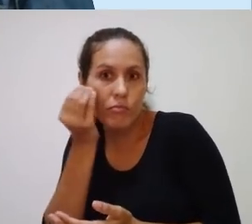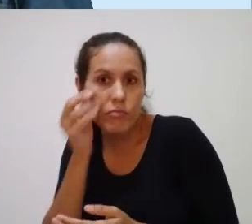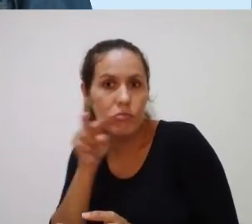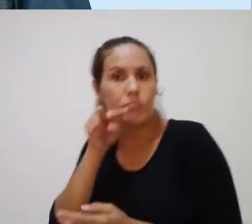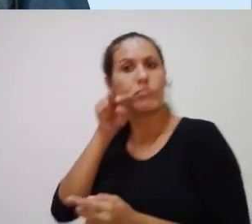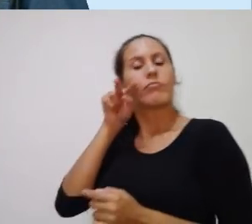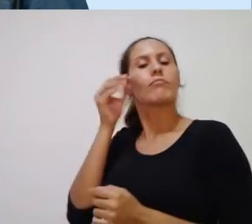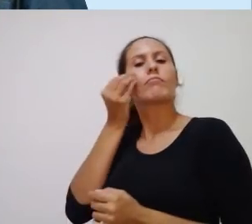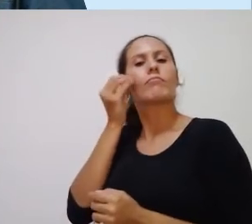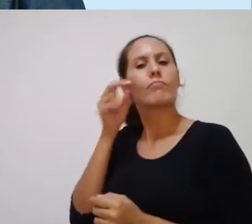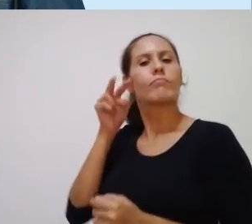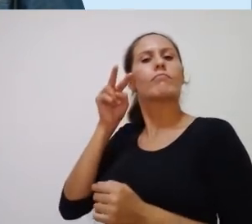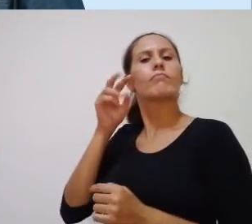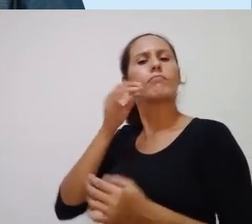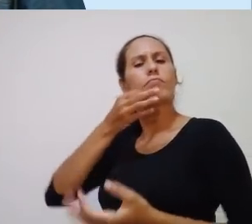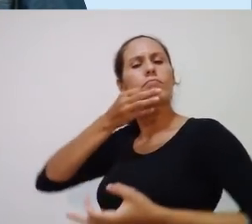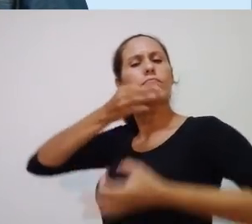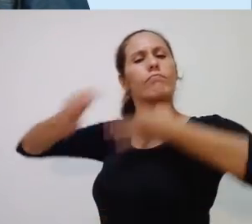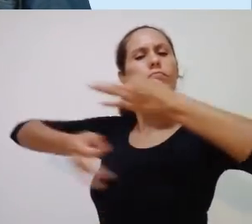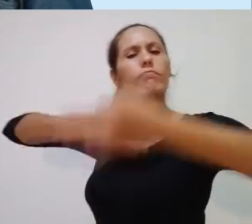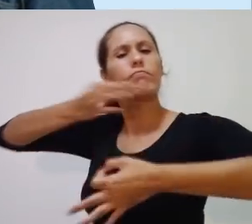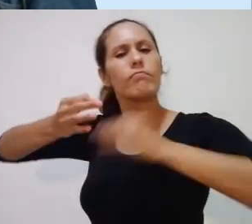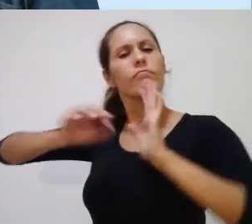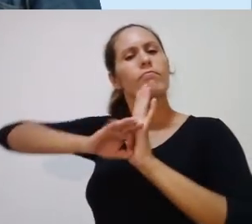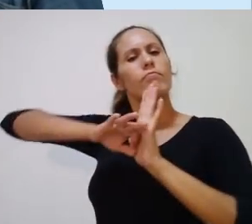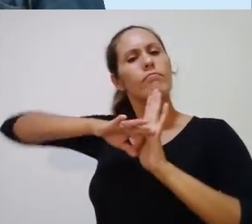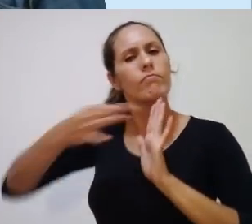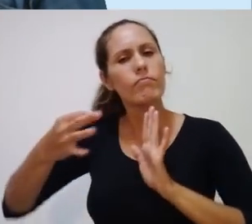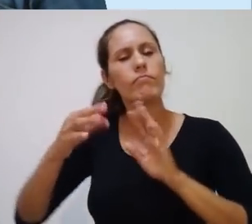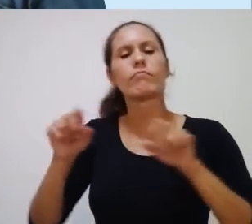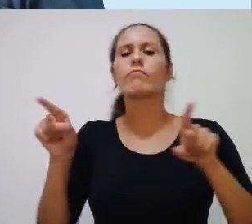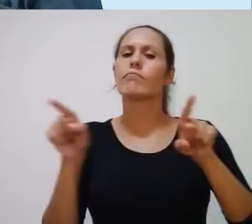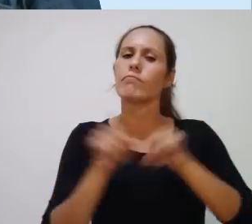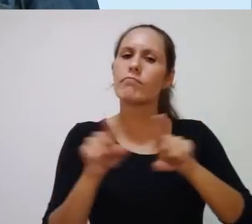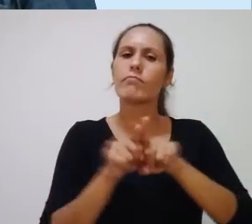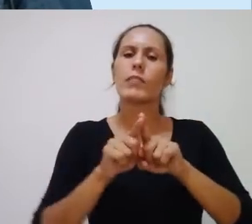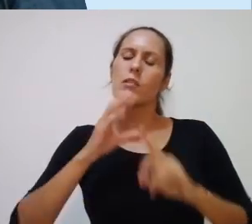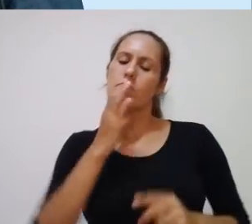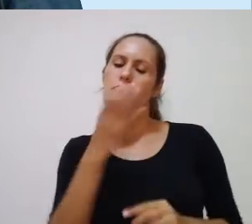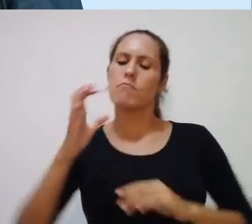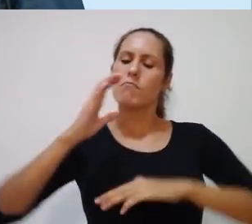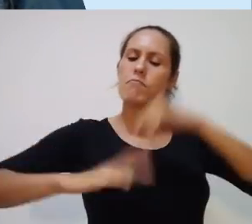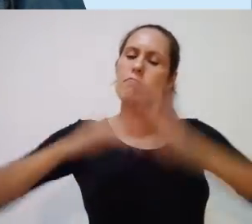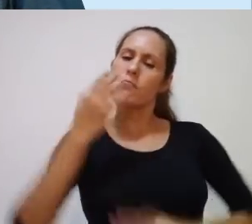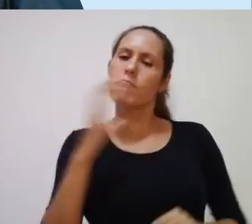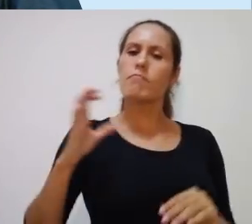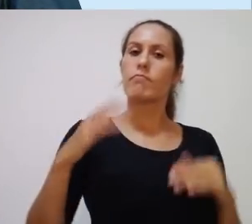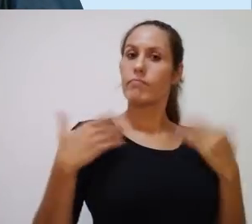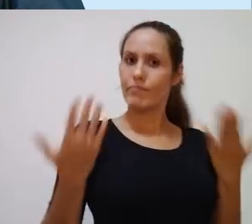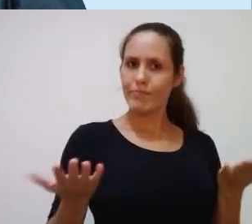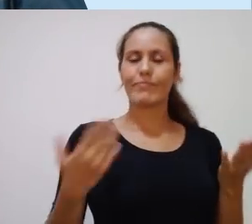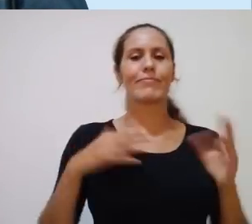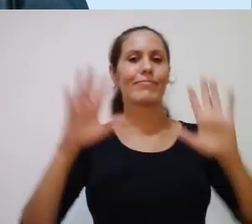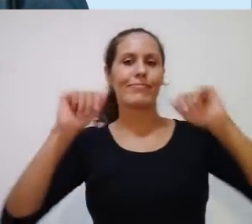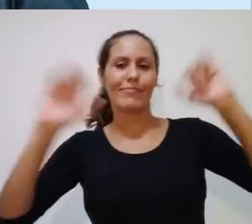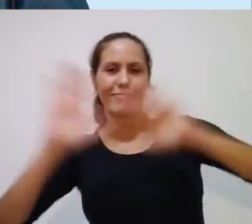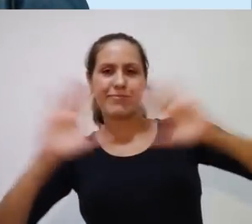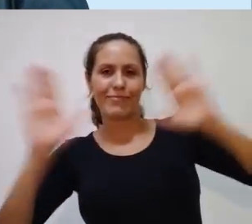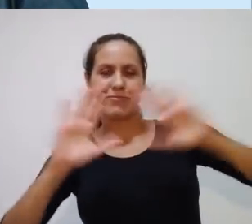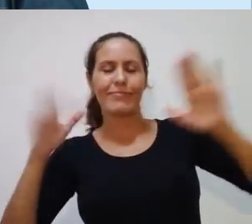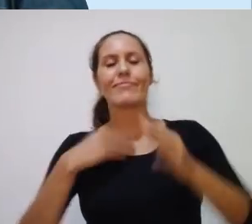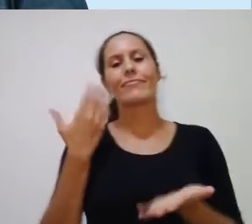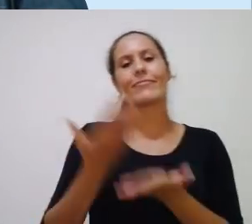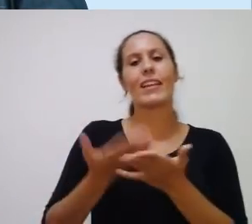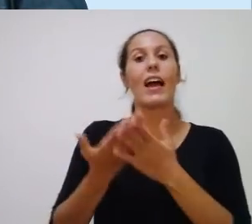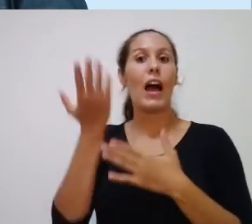observador, muito mais crítico, muito mais cientista. Não é isso, Flávio? Sim. Então, tchau para você. Acompanha